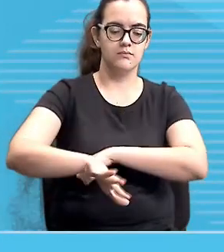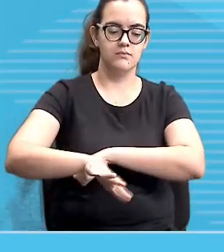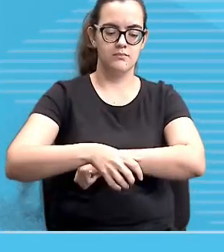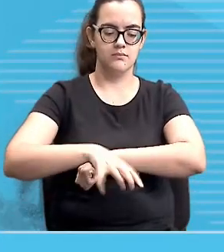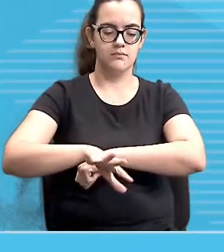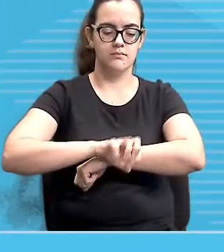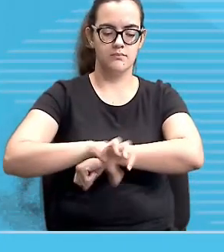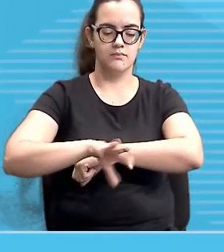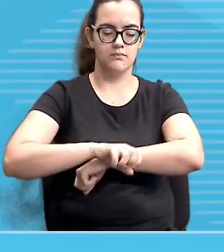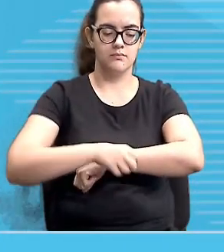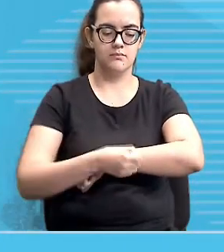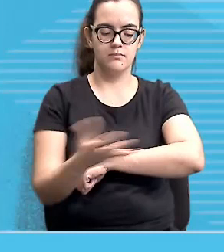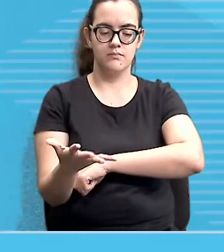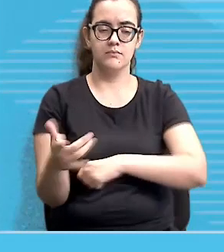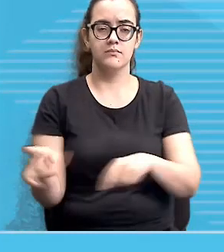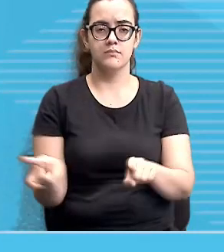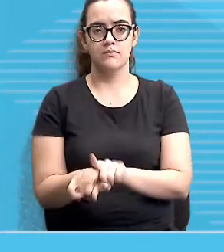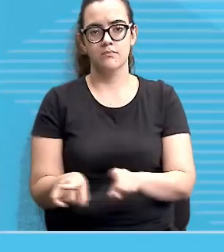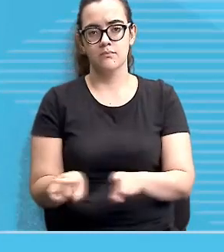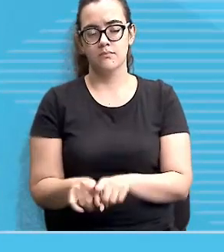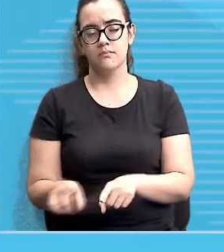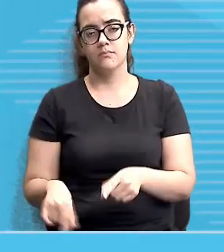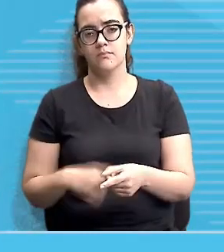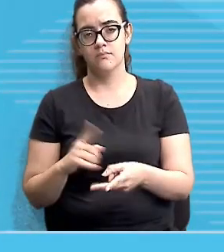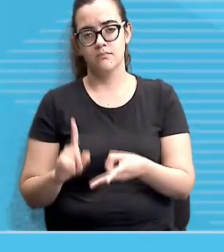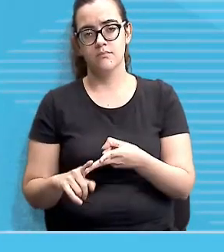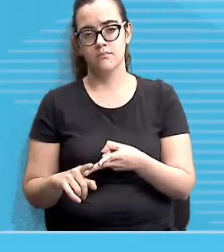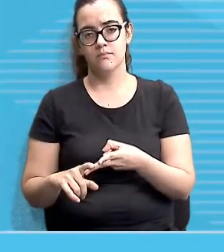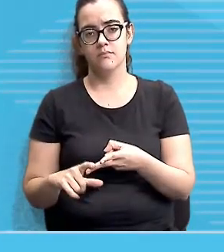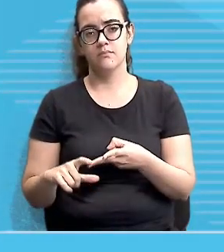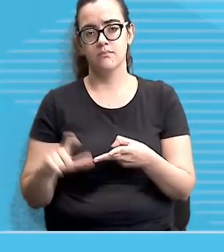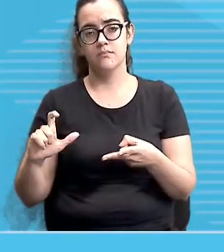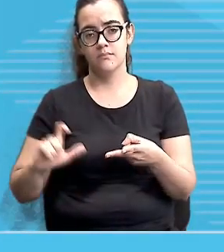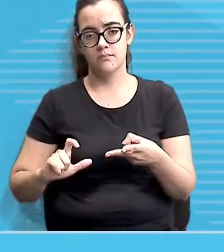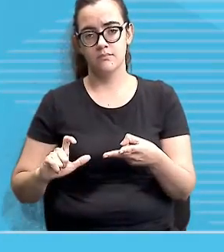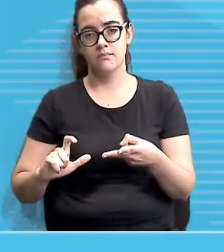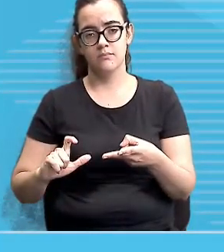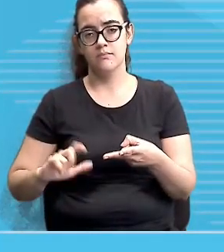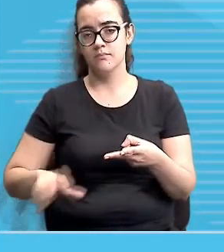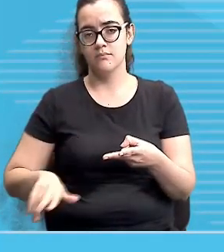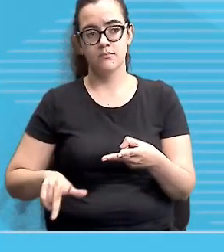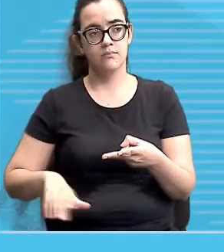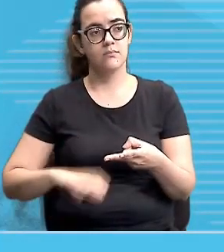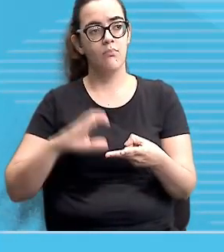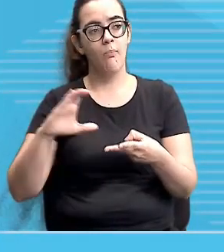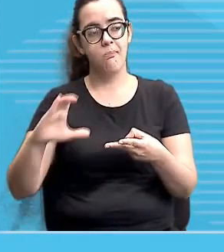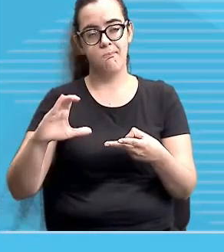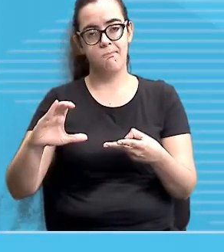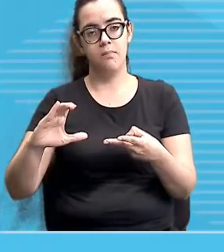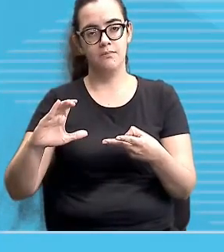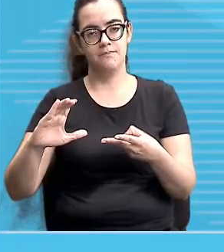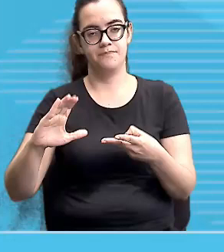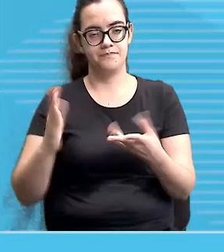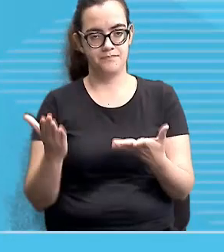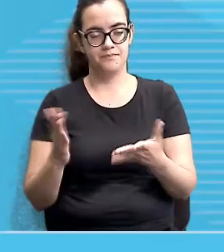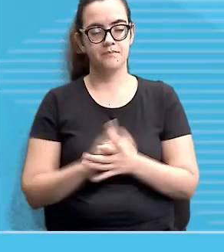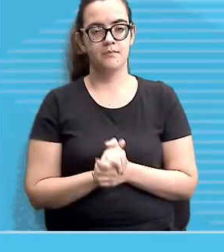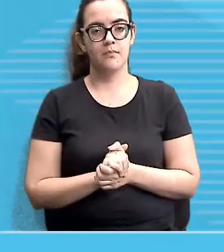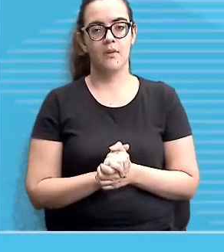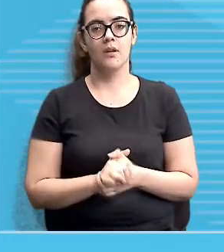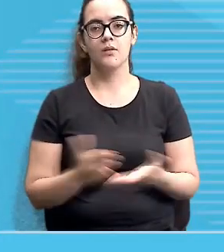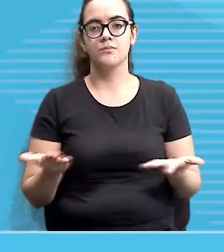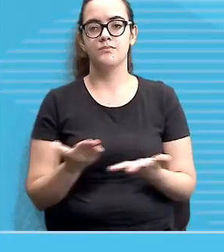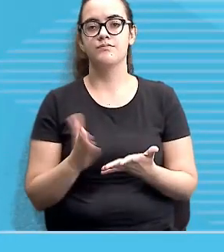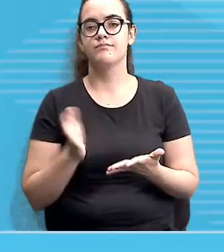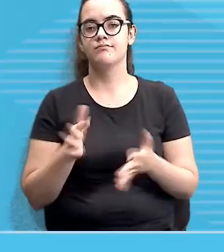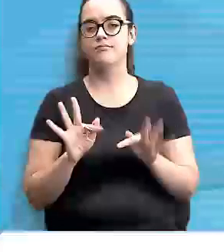a capacidade térmica desse materiais hoje e vamos finalizar nossa aula de hoje no saldo